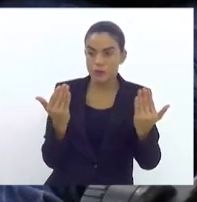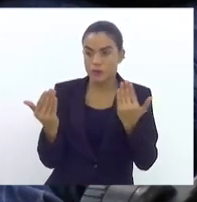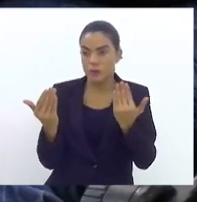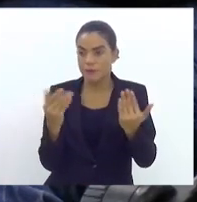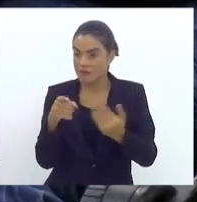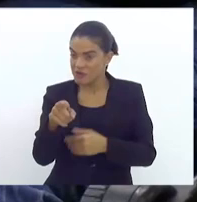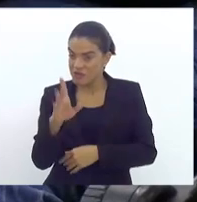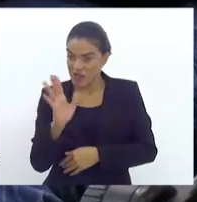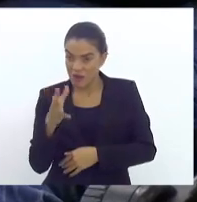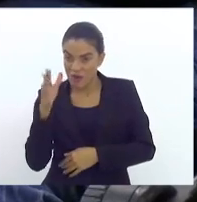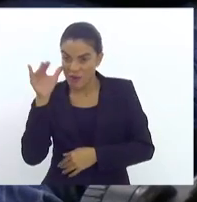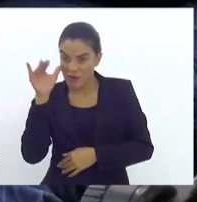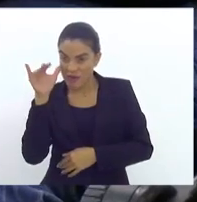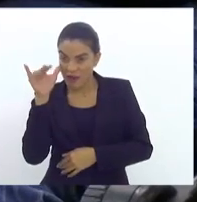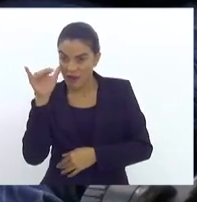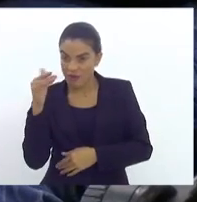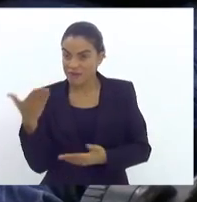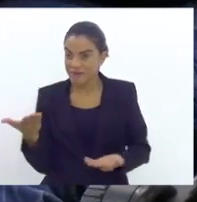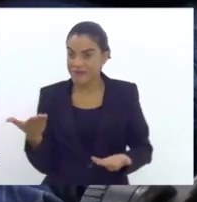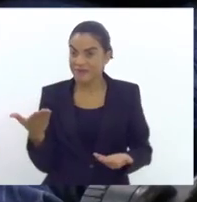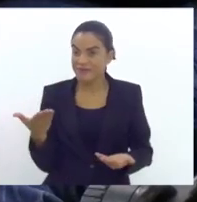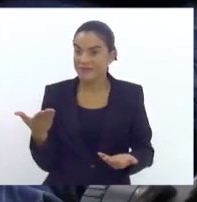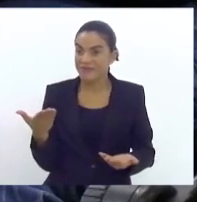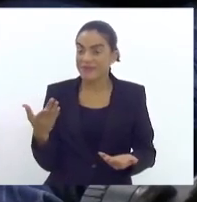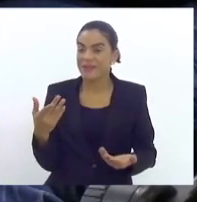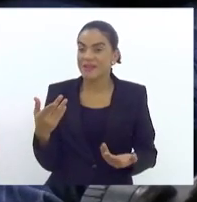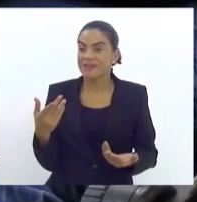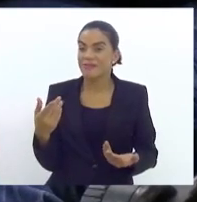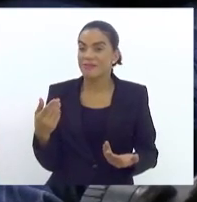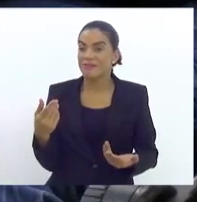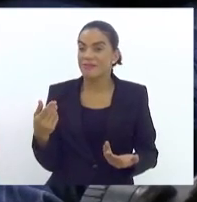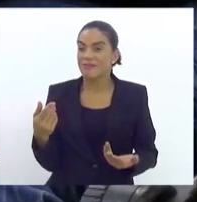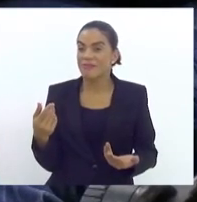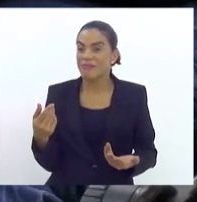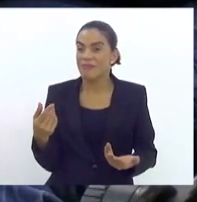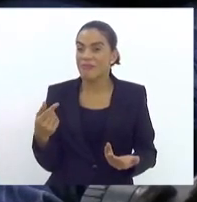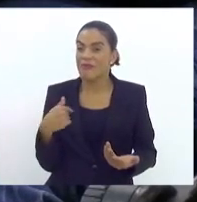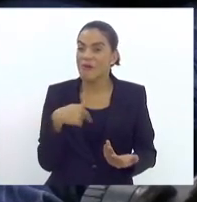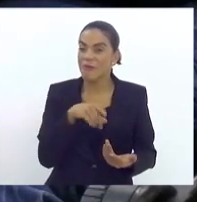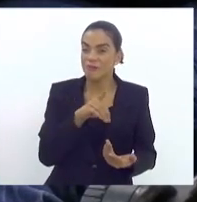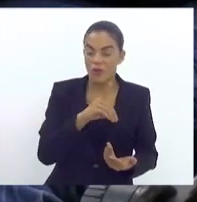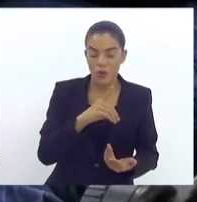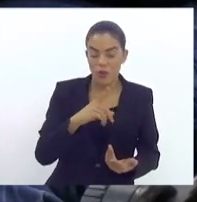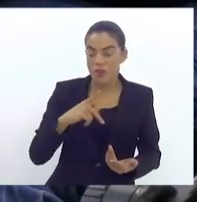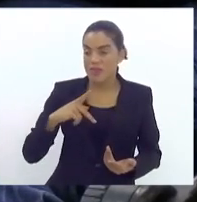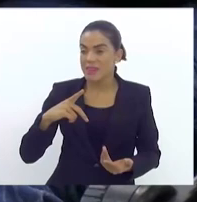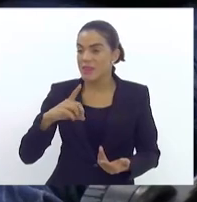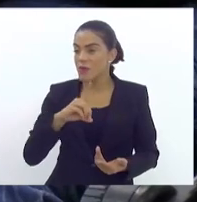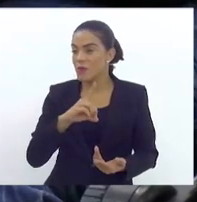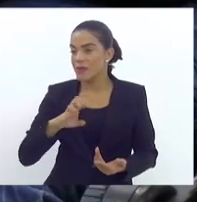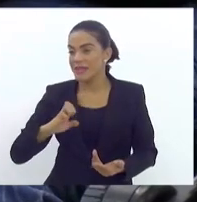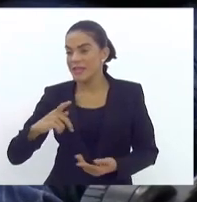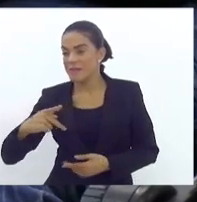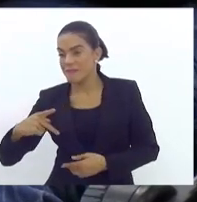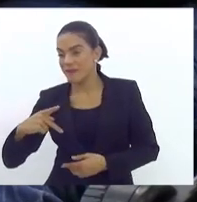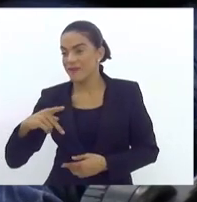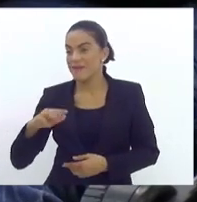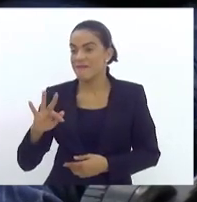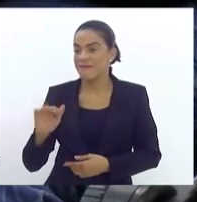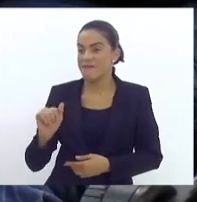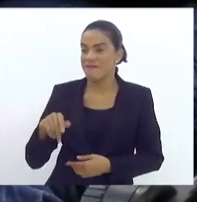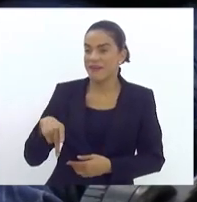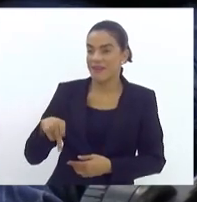voz não sei se você já tiveram curiosidade eu tiro essa curiosidade é de pegar um Deep fake é uma música